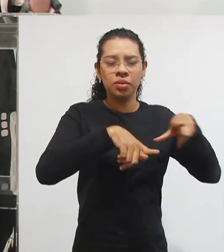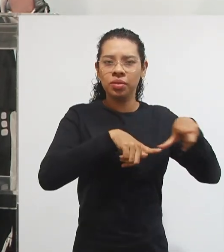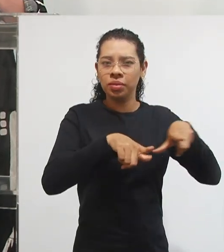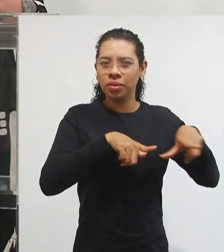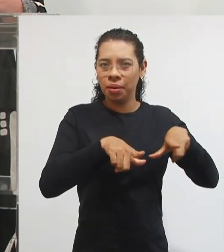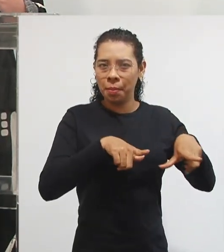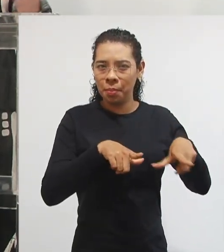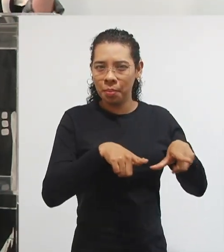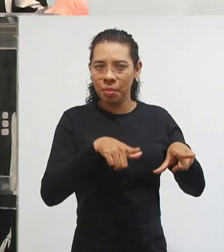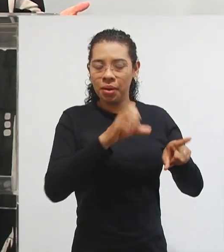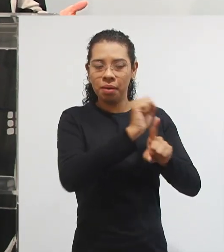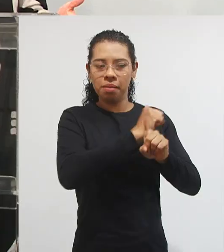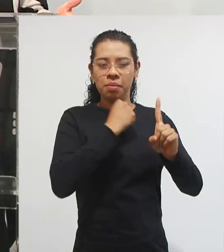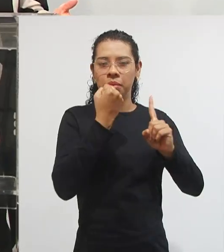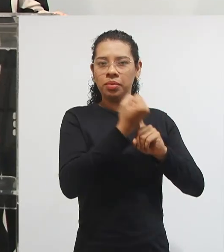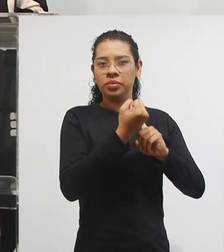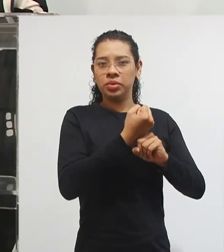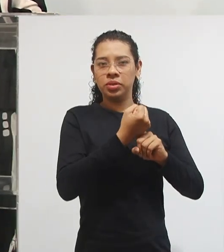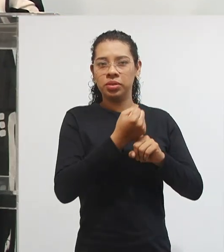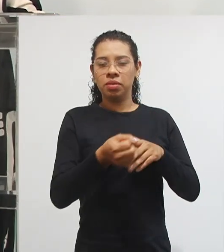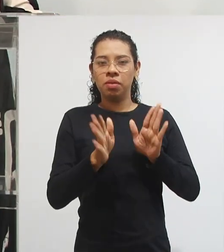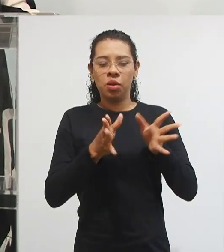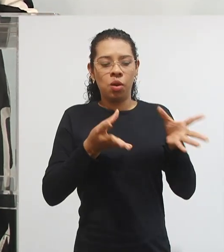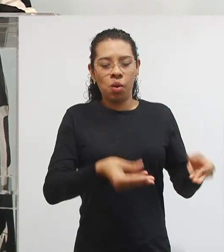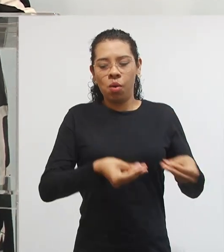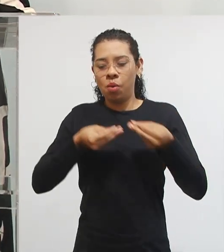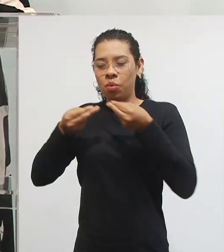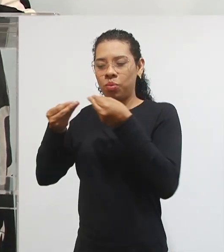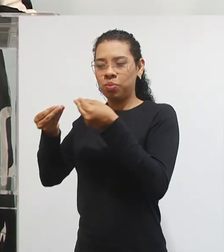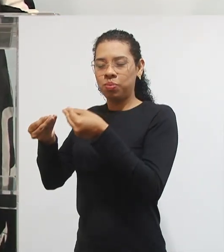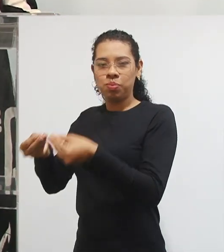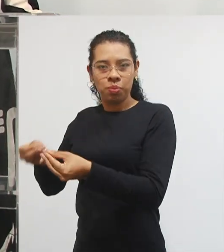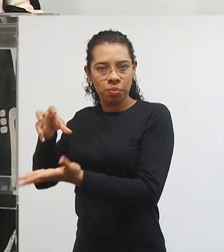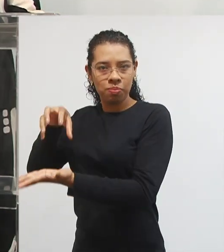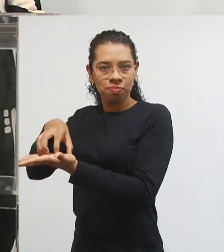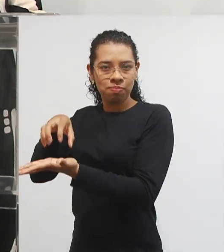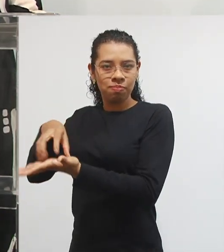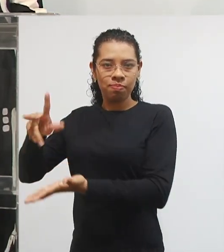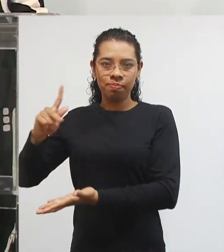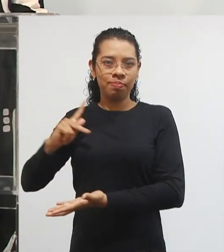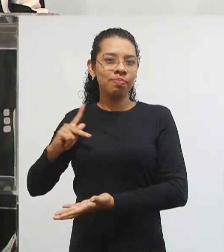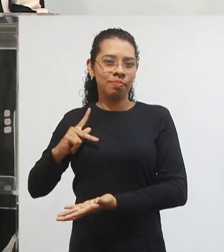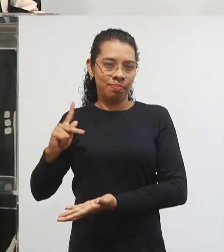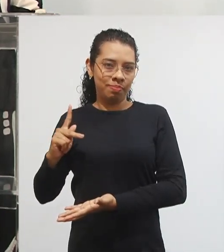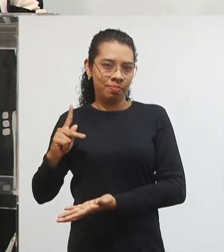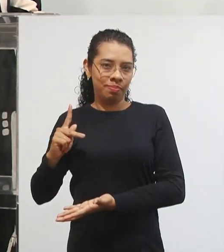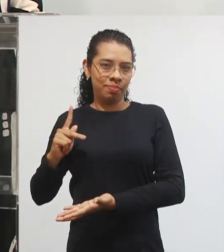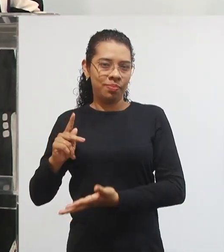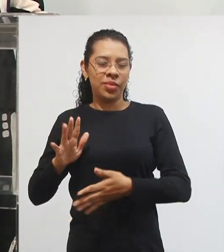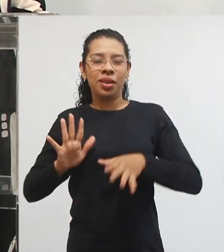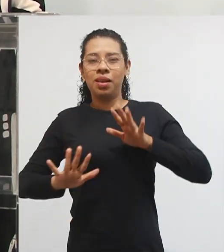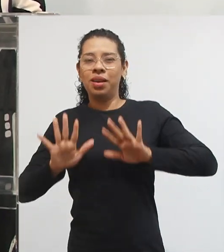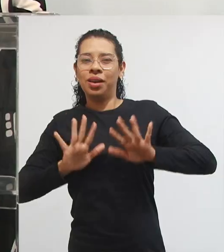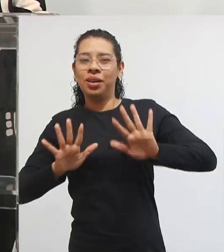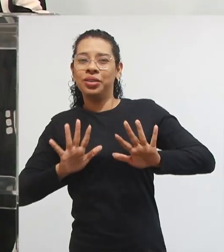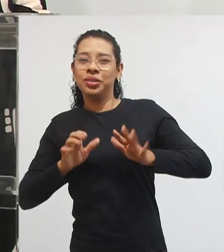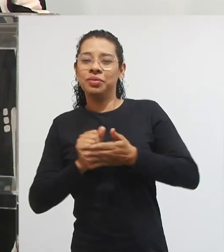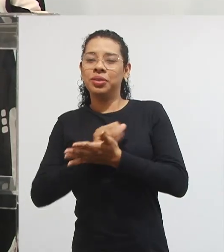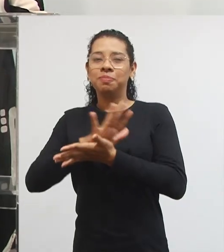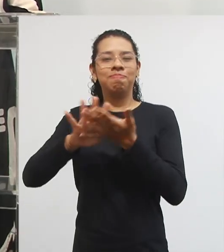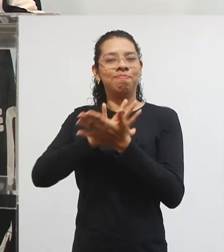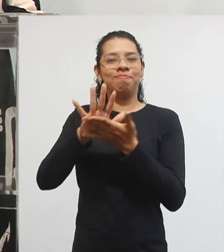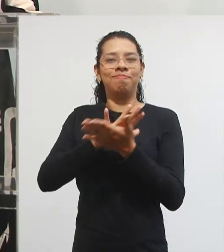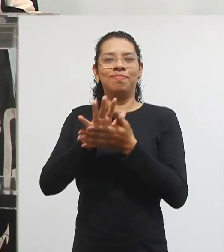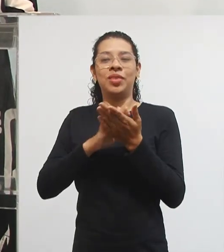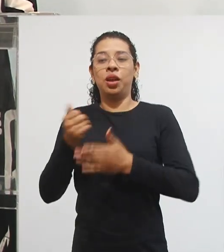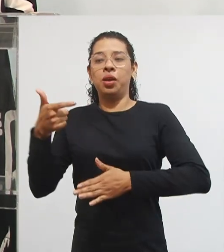dar esses serviços essenciais para monopólios privados, né? Que muitas vezes não tem concorrência e